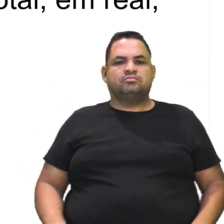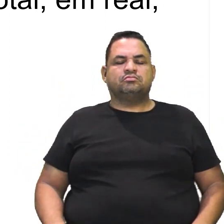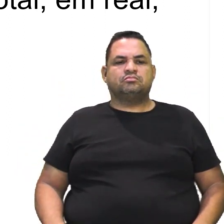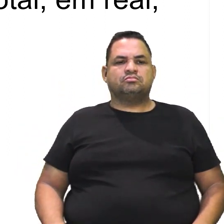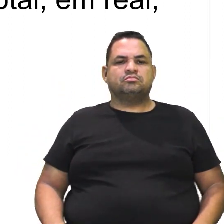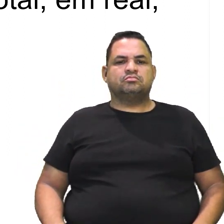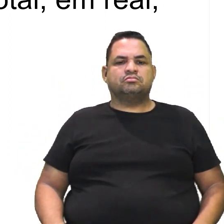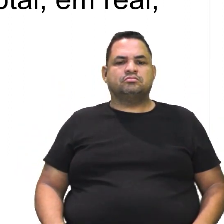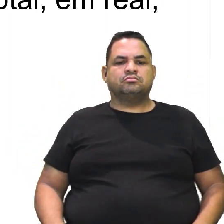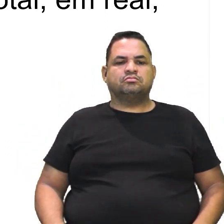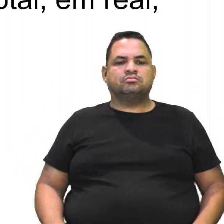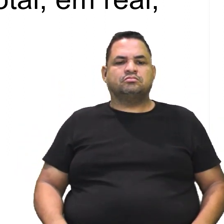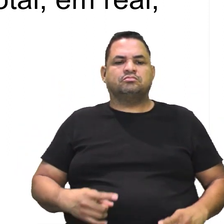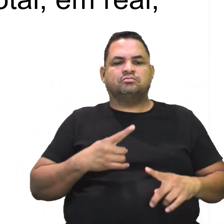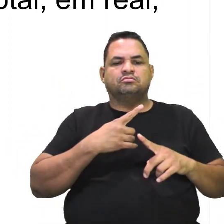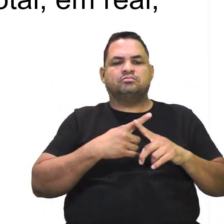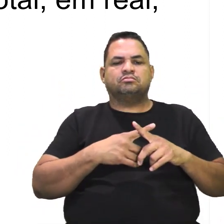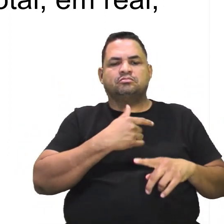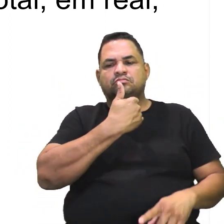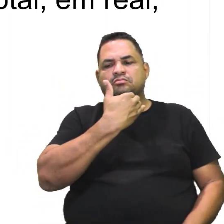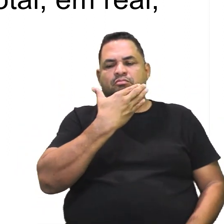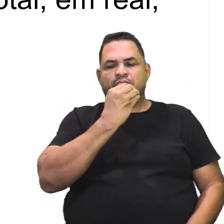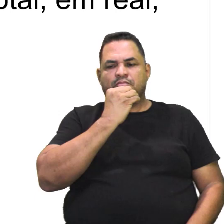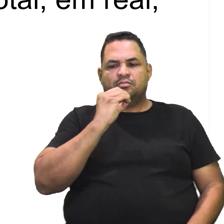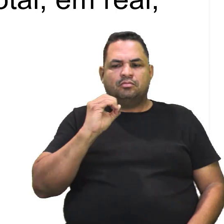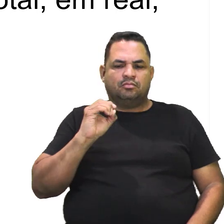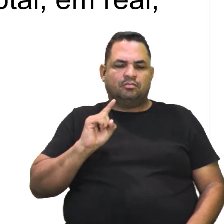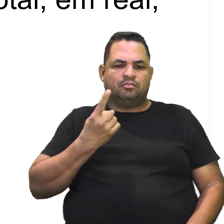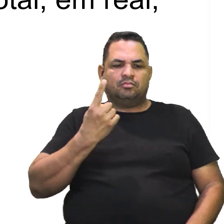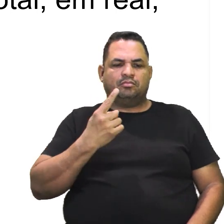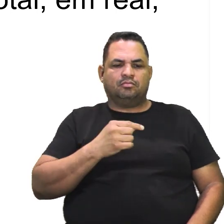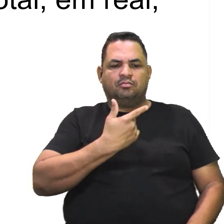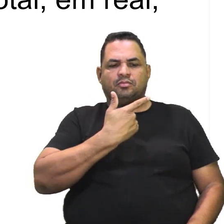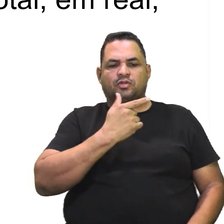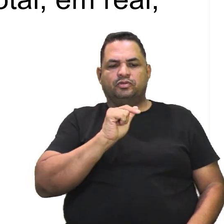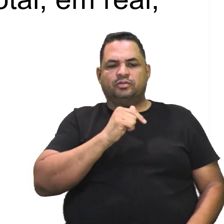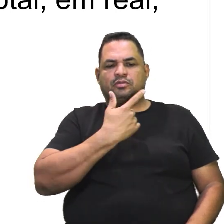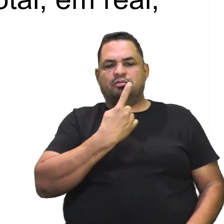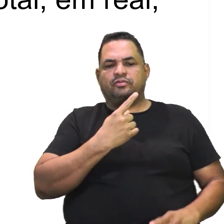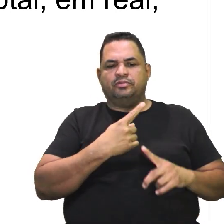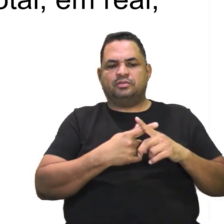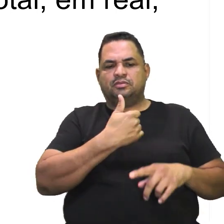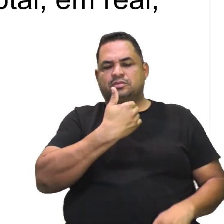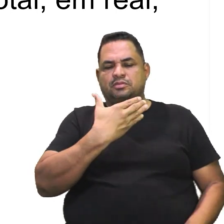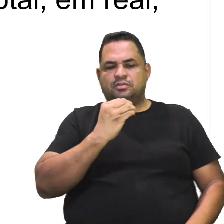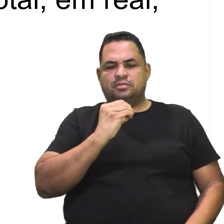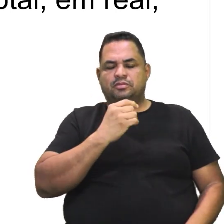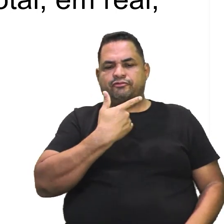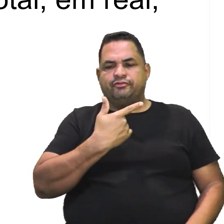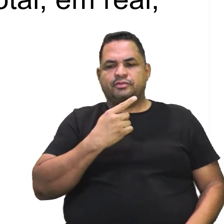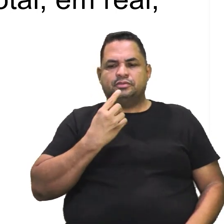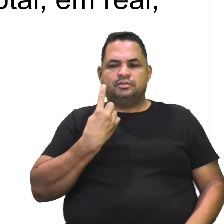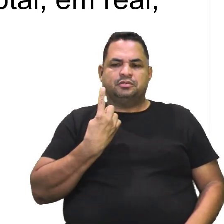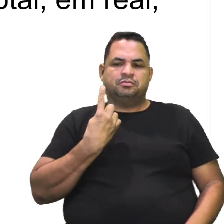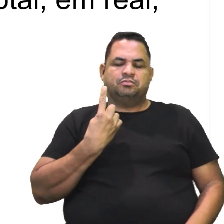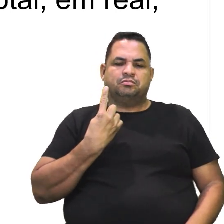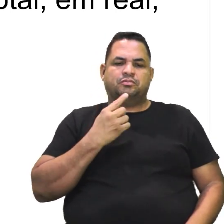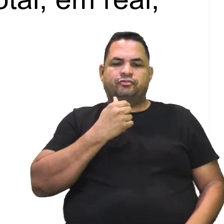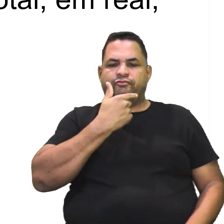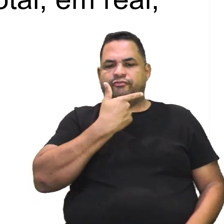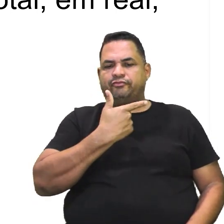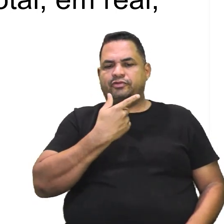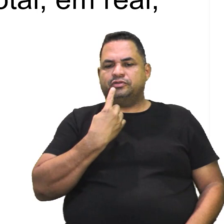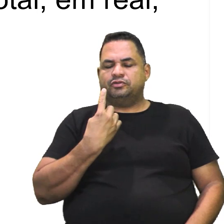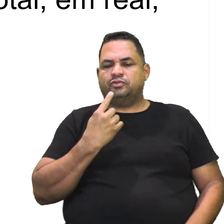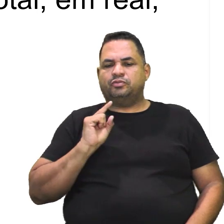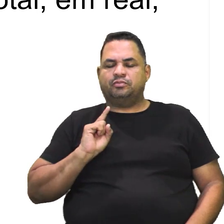metro. Metros quadrados. Então é só multiplicar por 10 mil, não é? Isso. 2,1 vezes 10 mil, o que a gente faz? 21 mil? 21 mil, né?